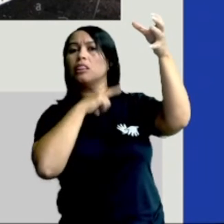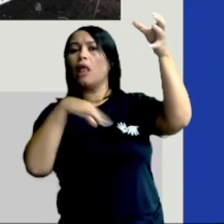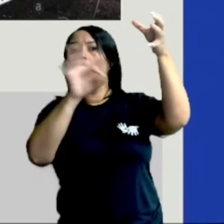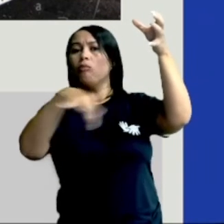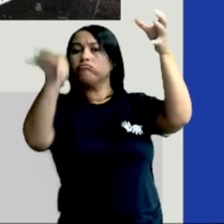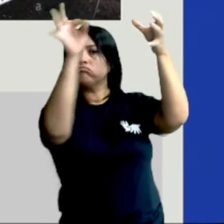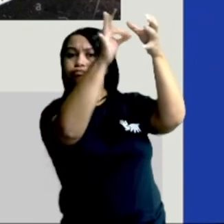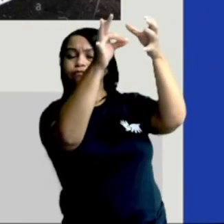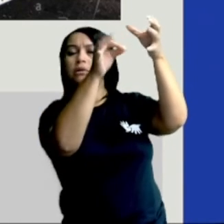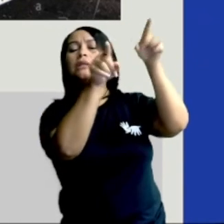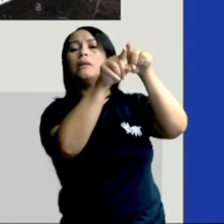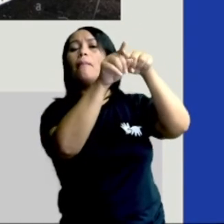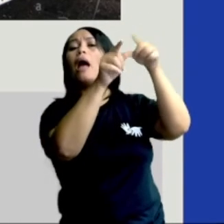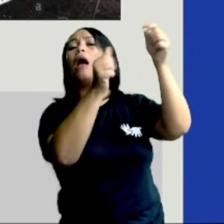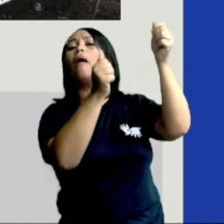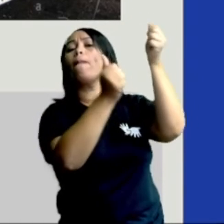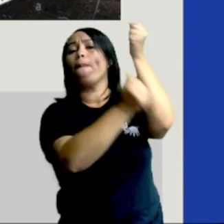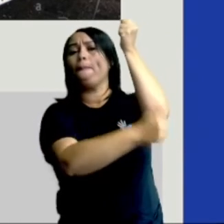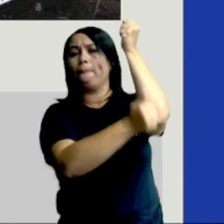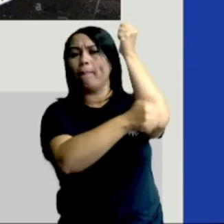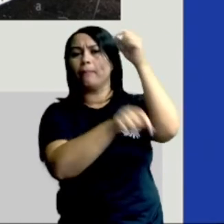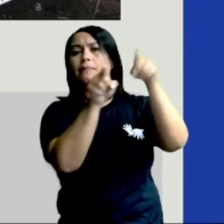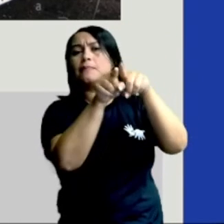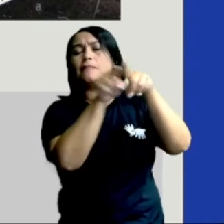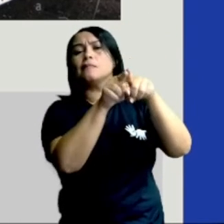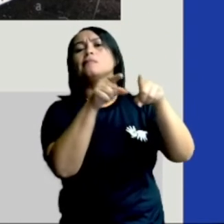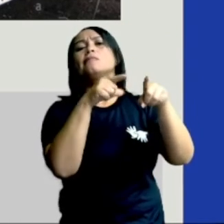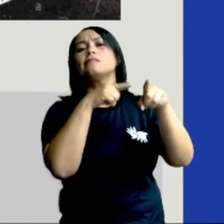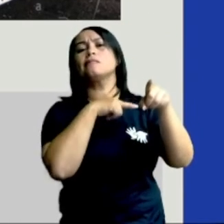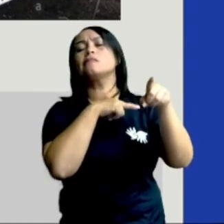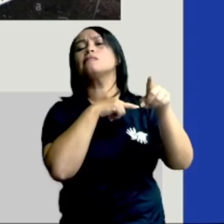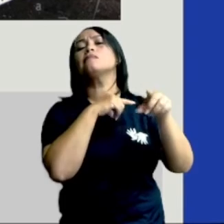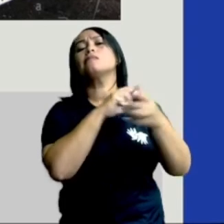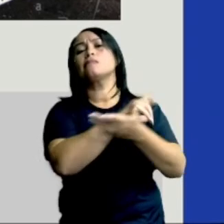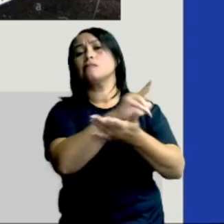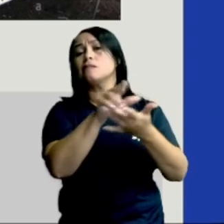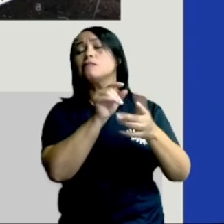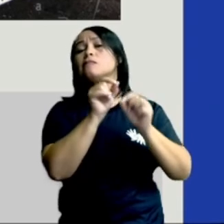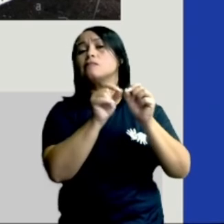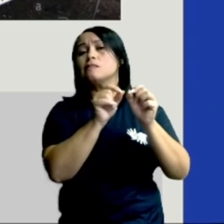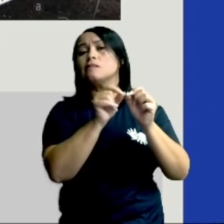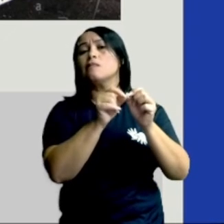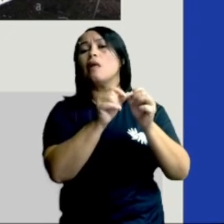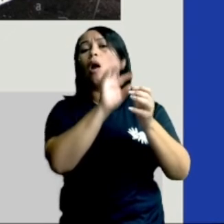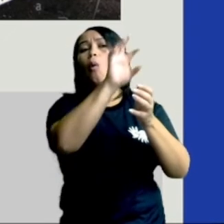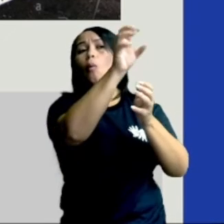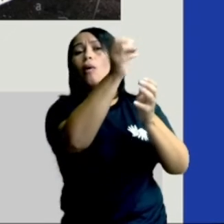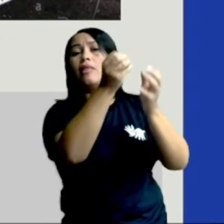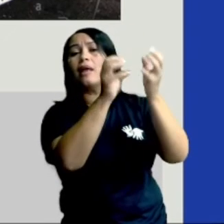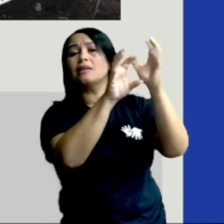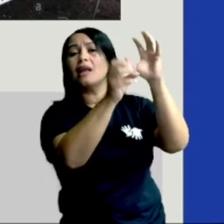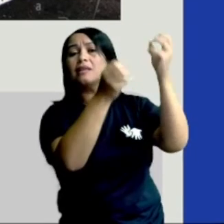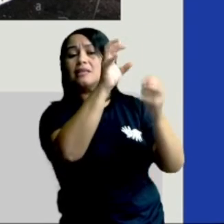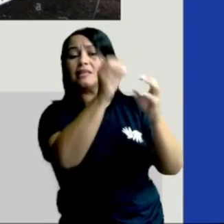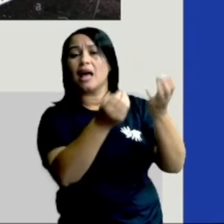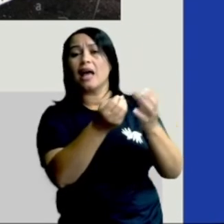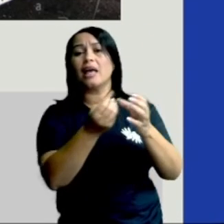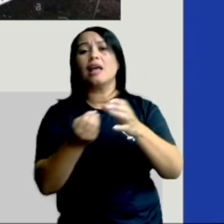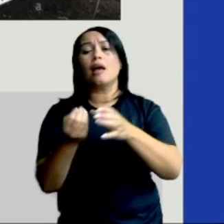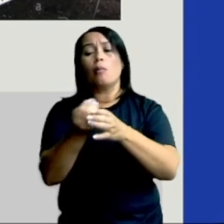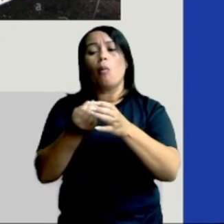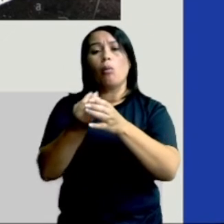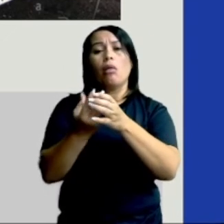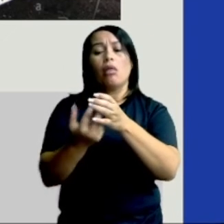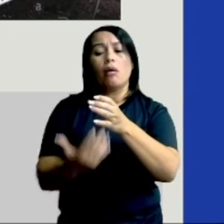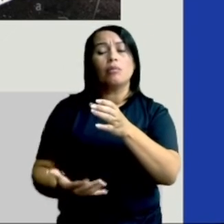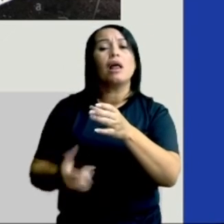tripanossoma ali dentro, fezes do triatoma, fezes do besouro barbeiro. E aí, quando esse açaí é processado, essas fezes podem